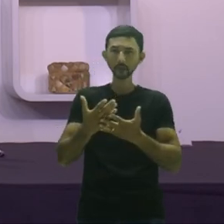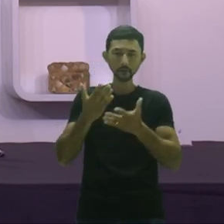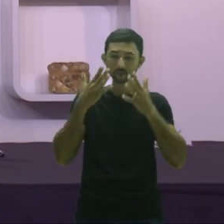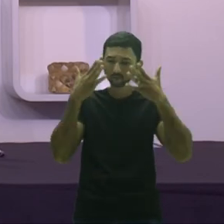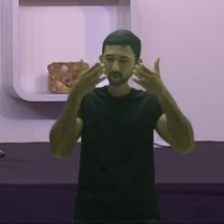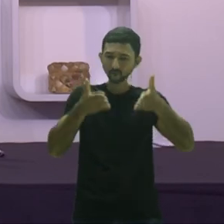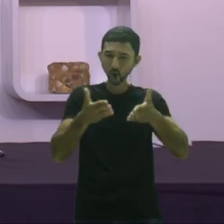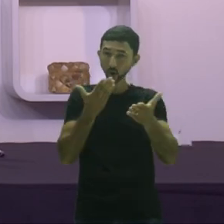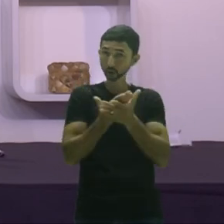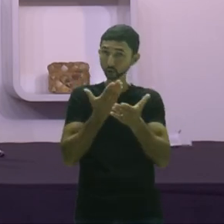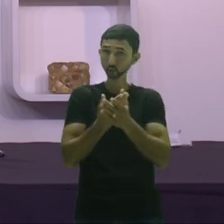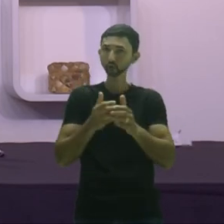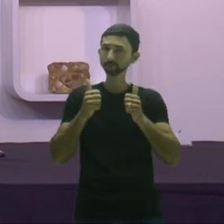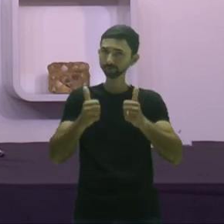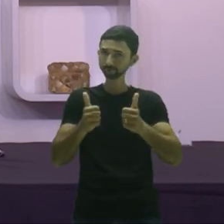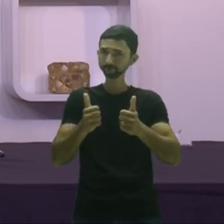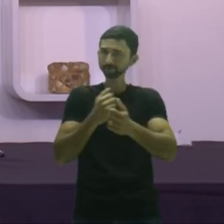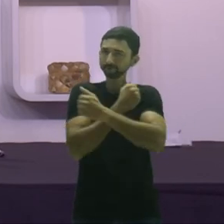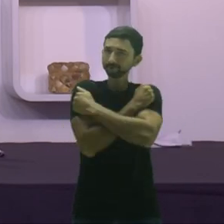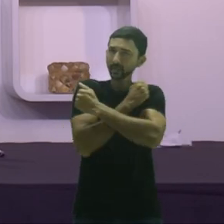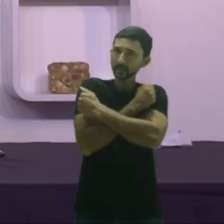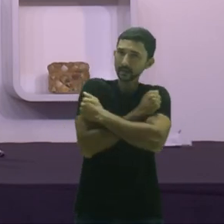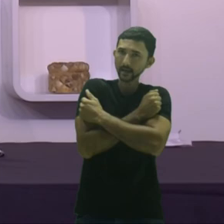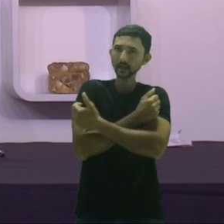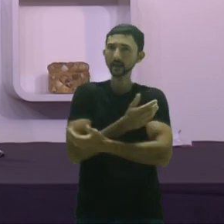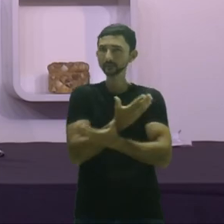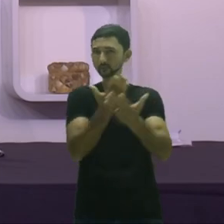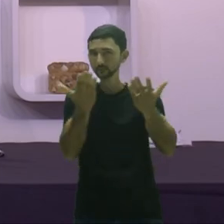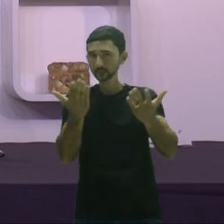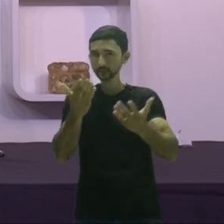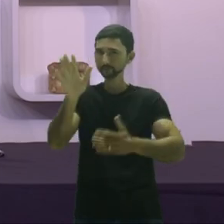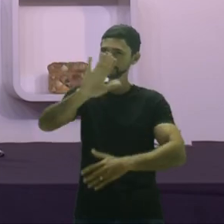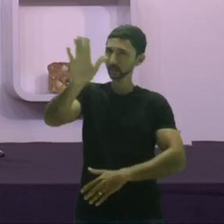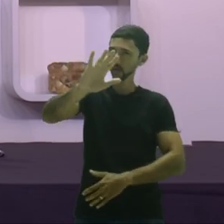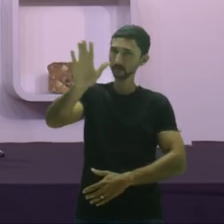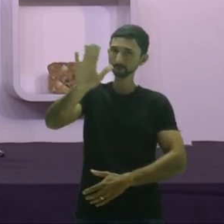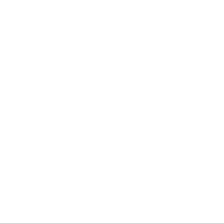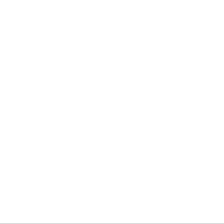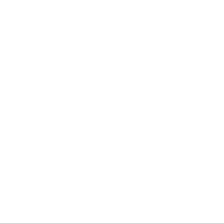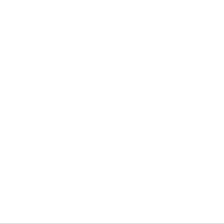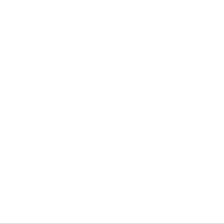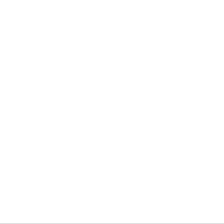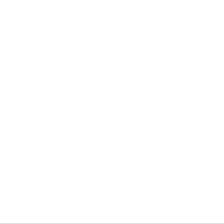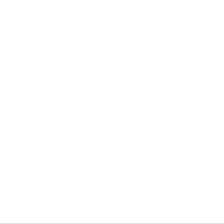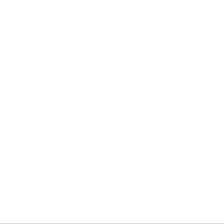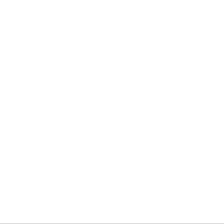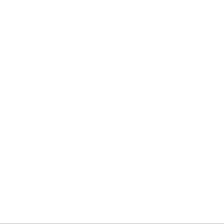foco nos estudos. Beleza? Um forte abraço a todos vocês. Até a próxima. Tchau, tchau.